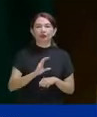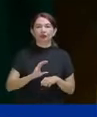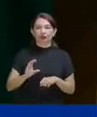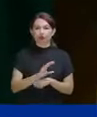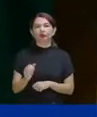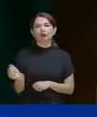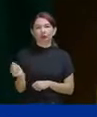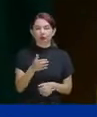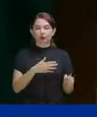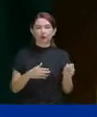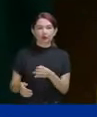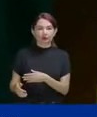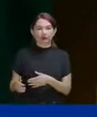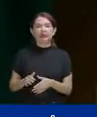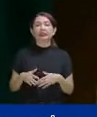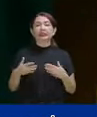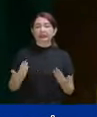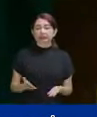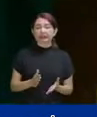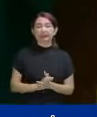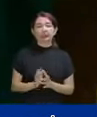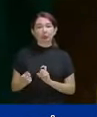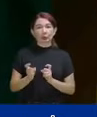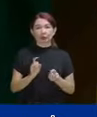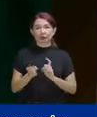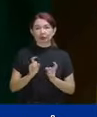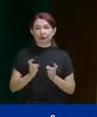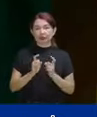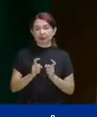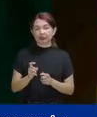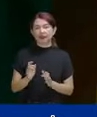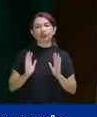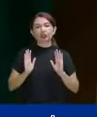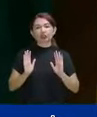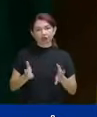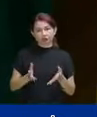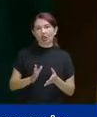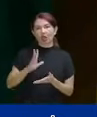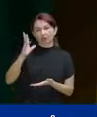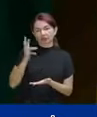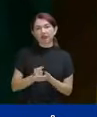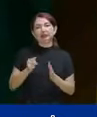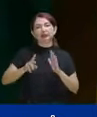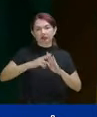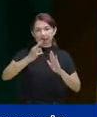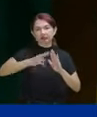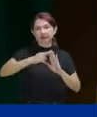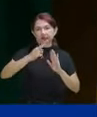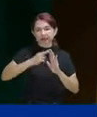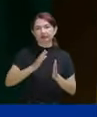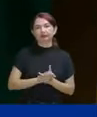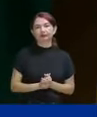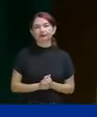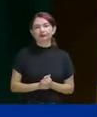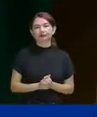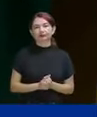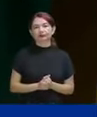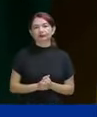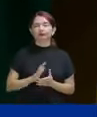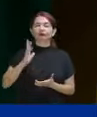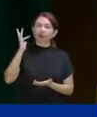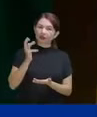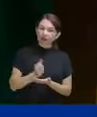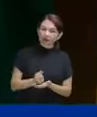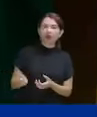em questão, porque essa discussão encontra-se inteiramente superada pela decisão do TSE. O TSE